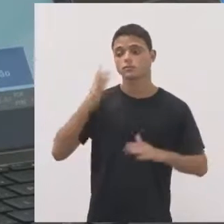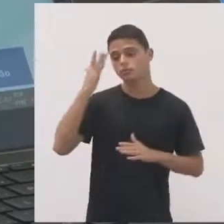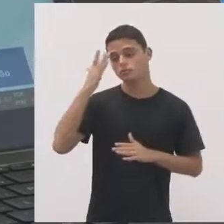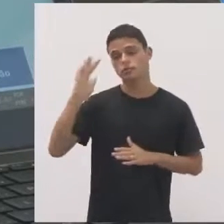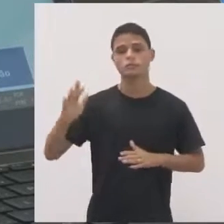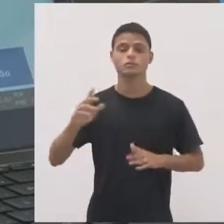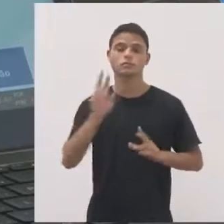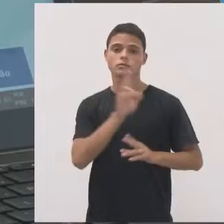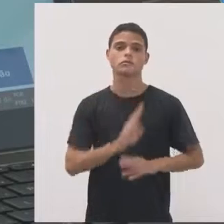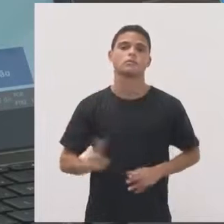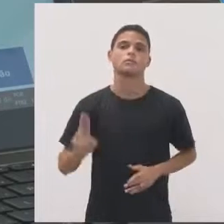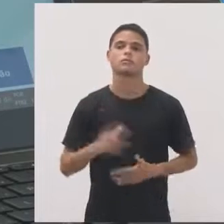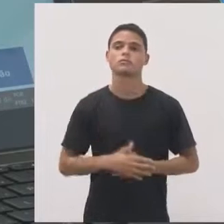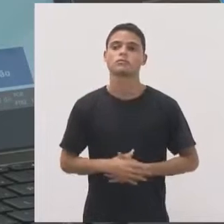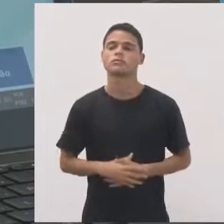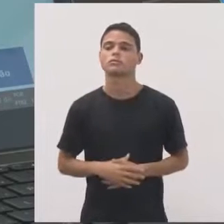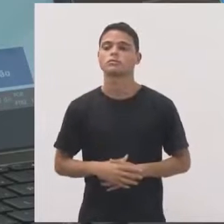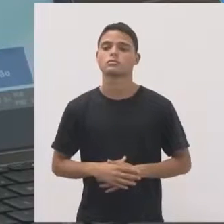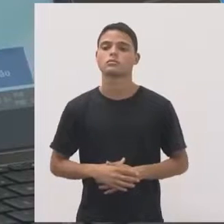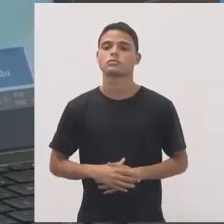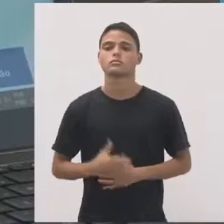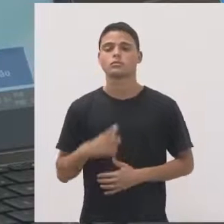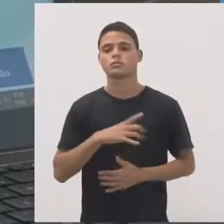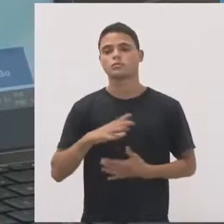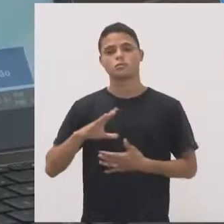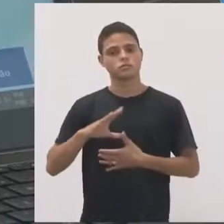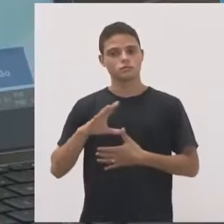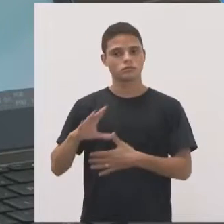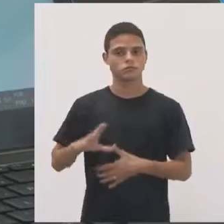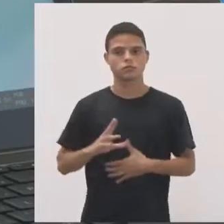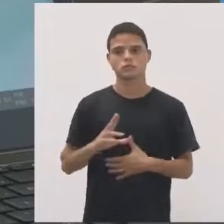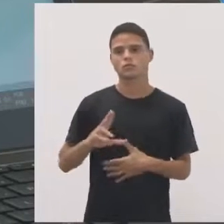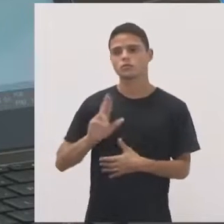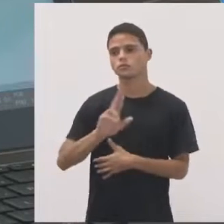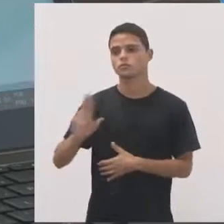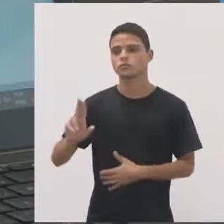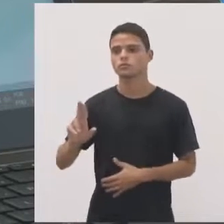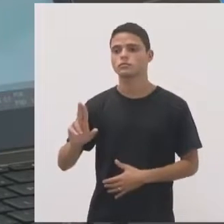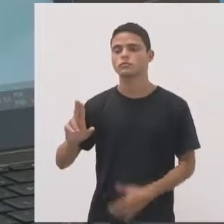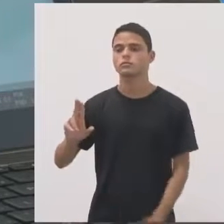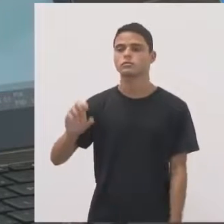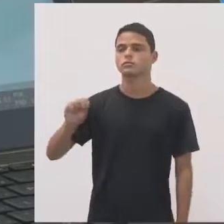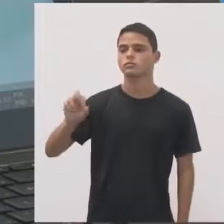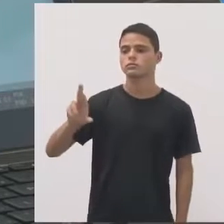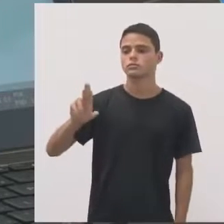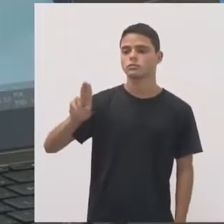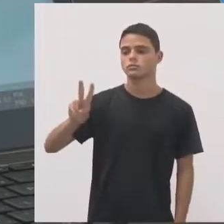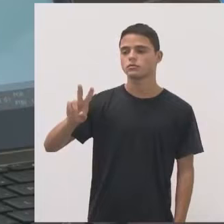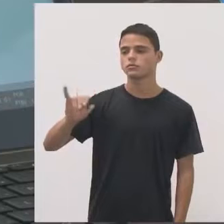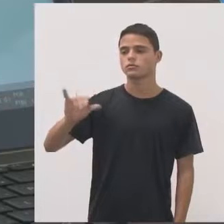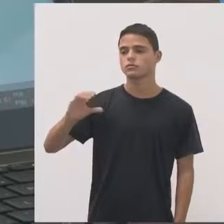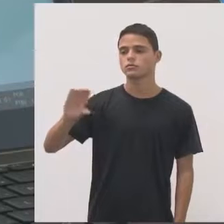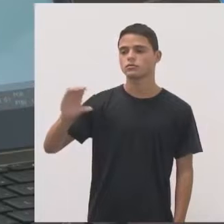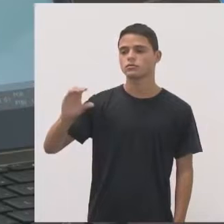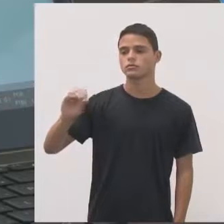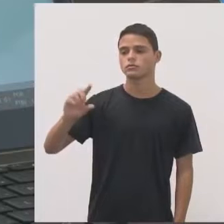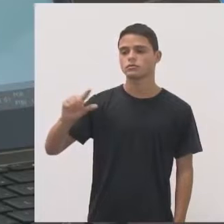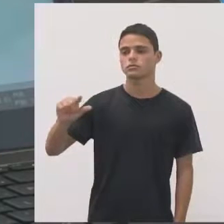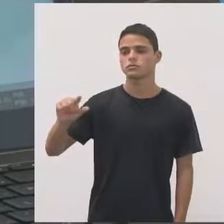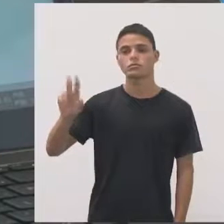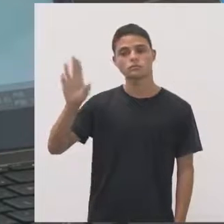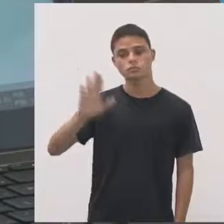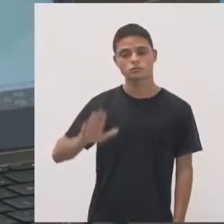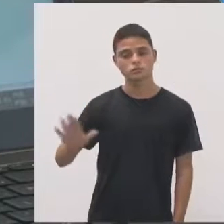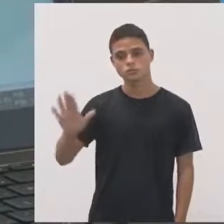no site aqui eu coloquei uma abinha chamada Serviços, tá? Que nessa abinha aqui tem todos os programas que as escolas